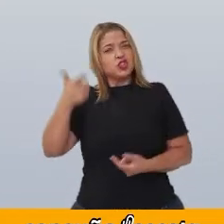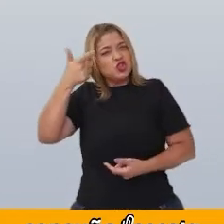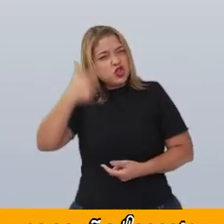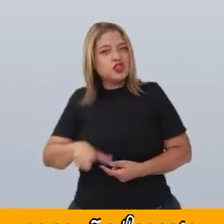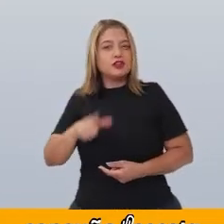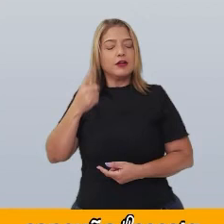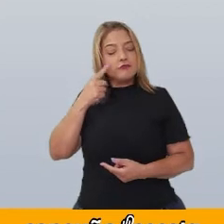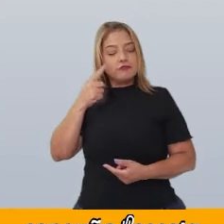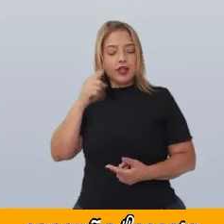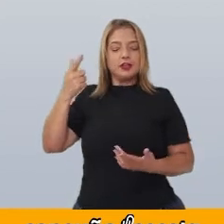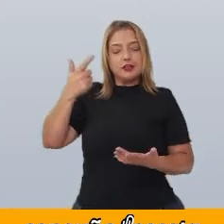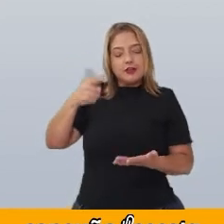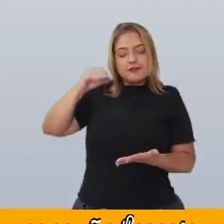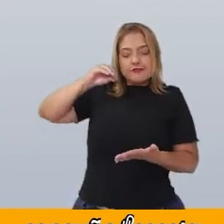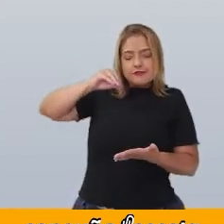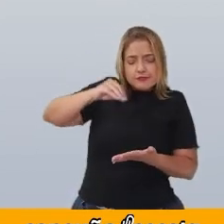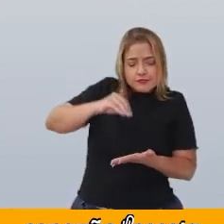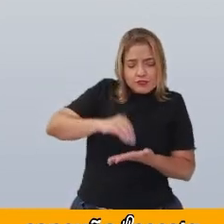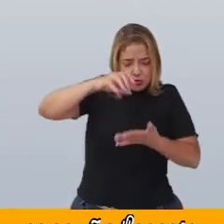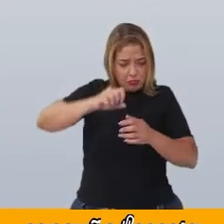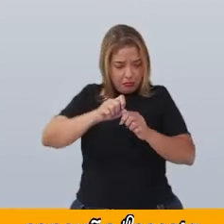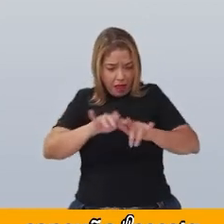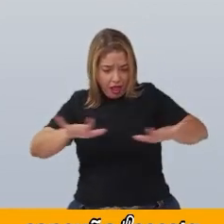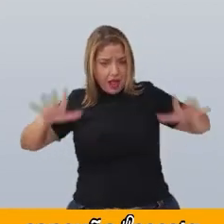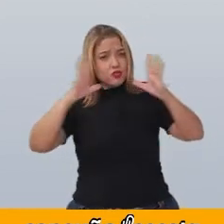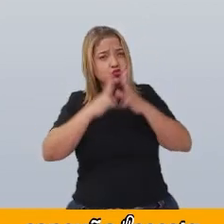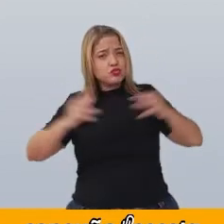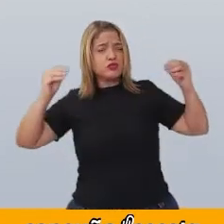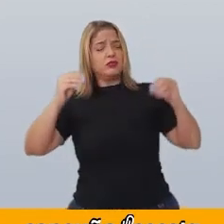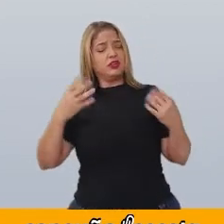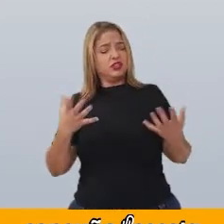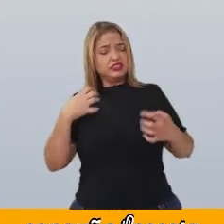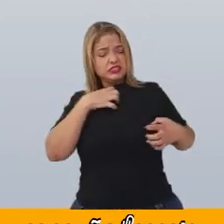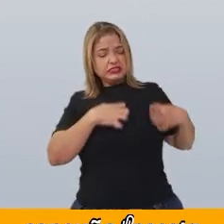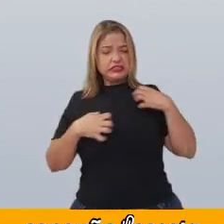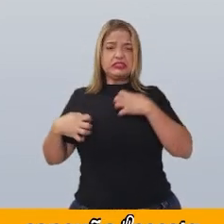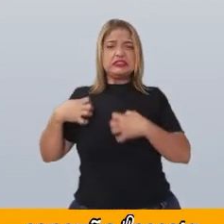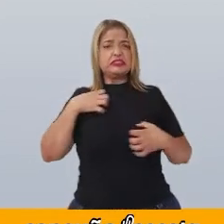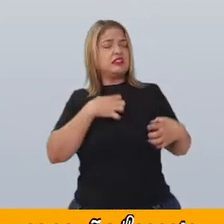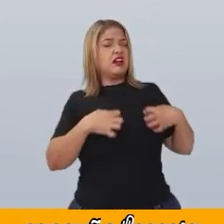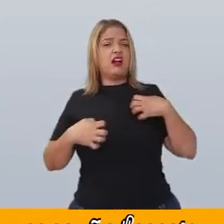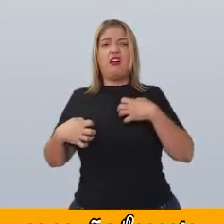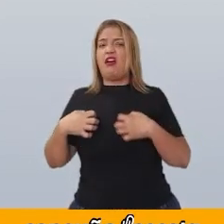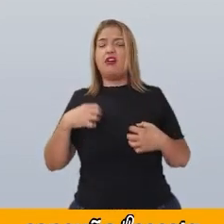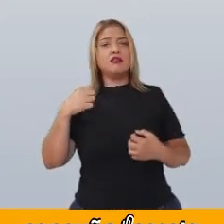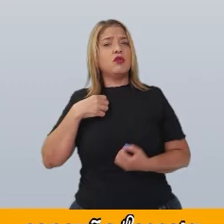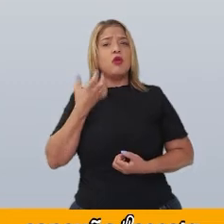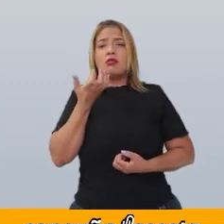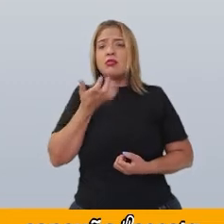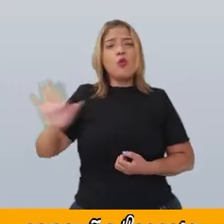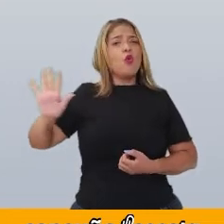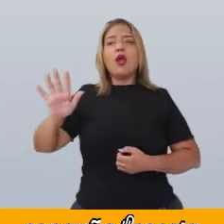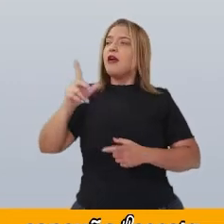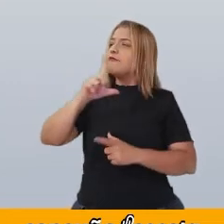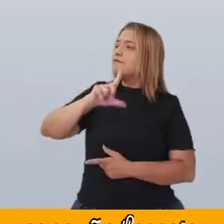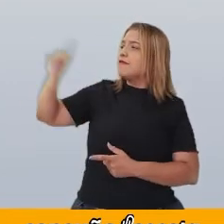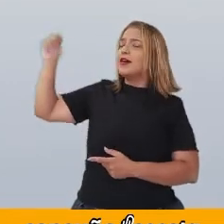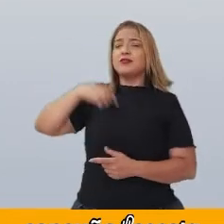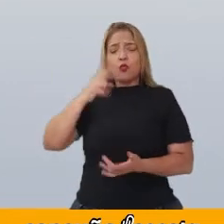tentativa, Narciso ia ficando cada vez mais desapontado e recusando-se a sair de perto da